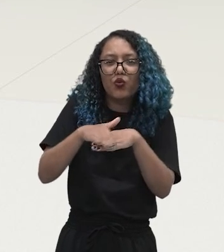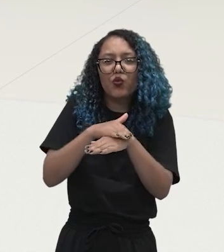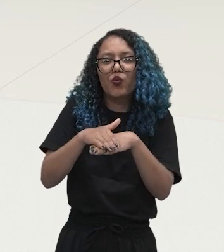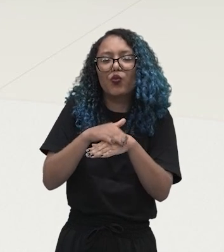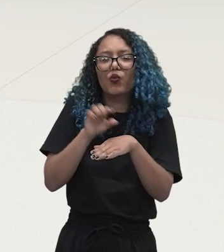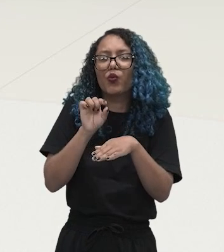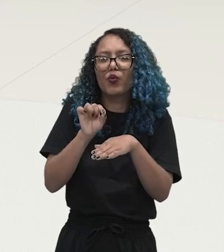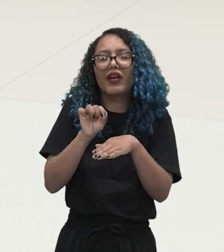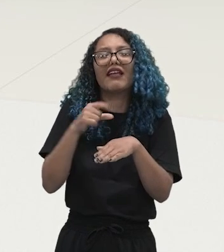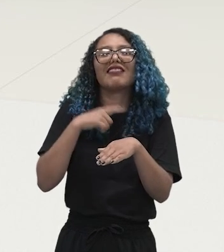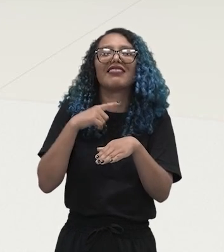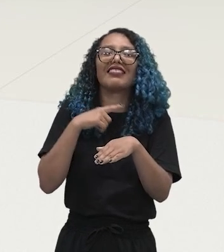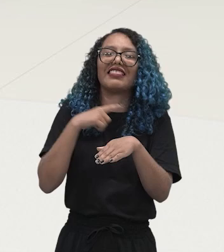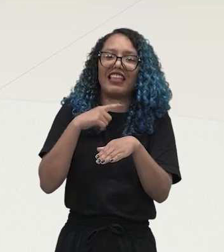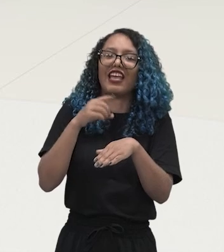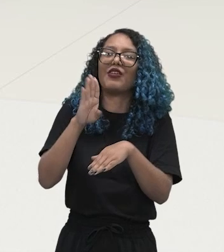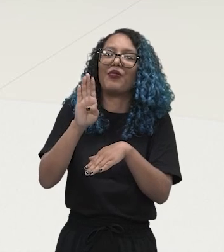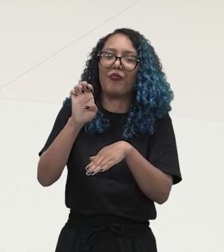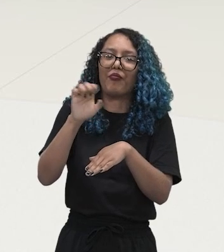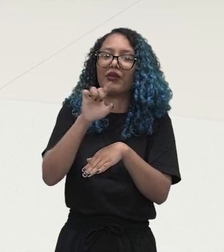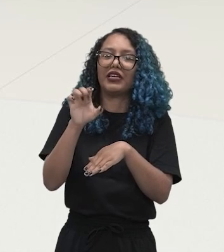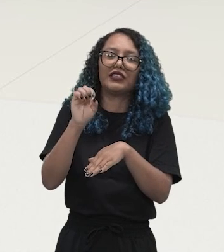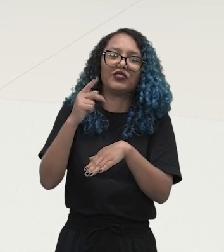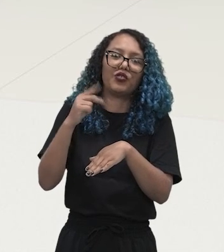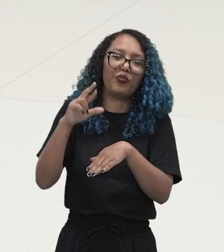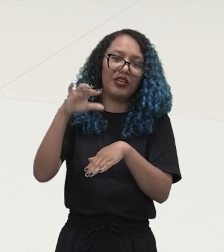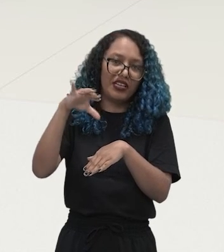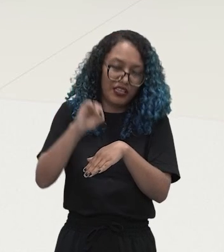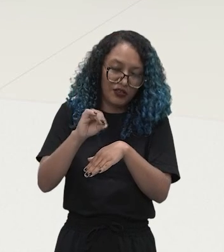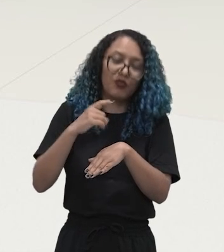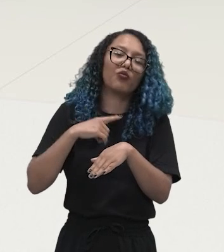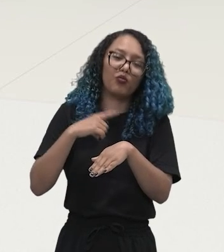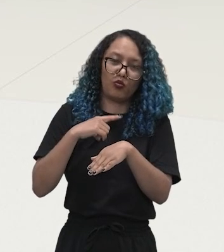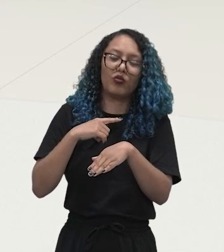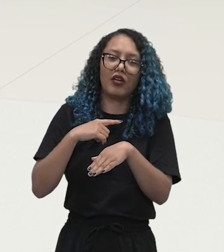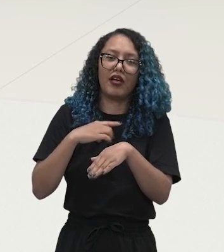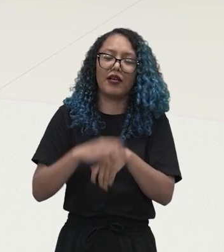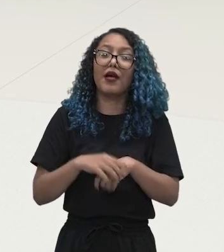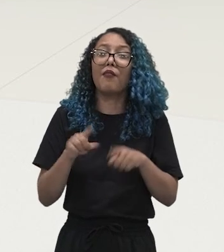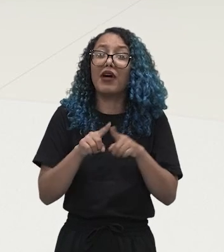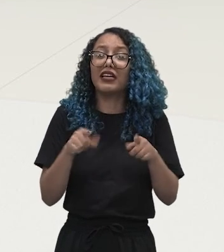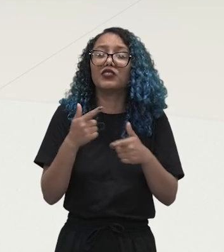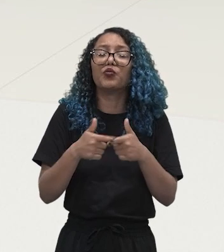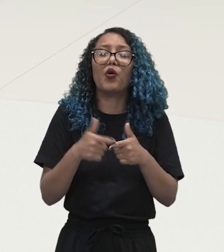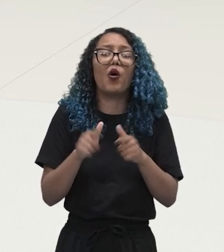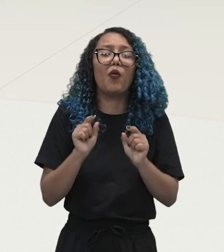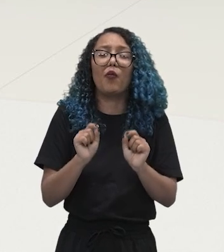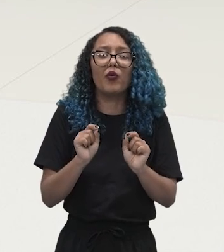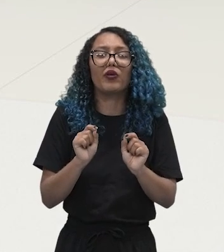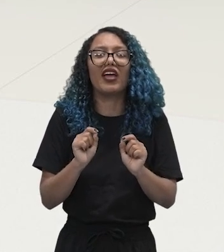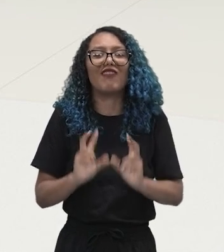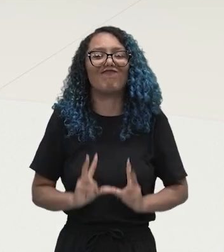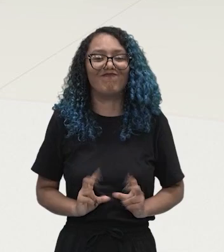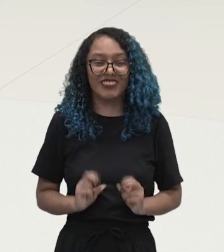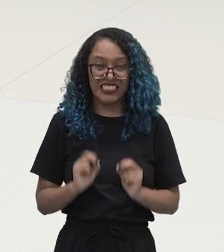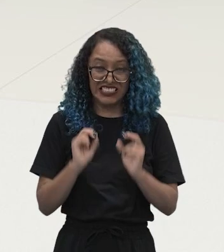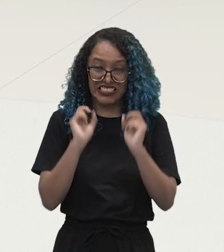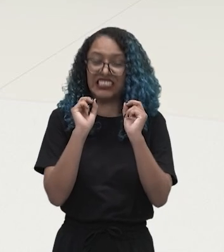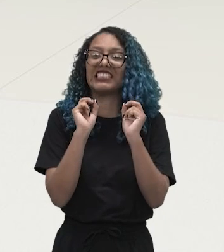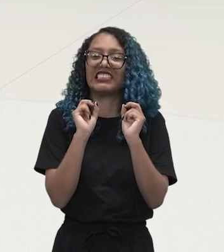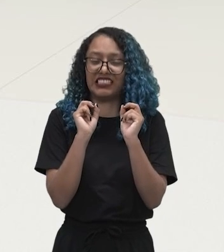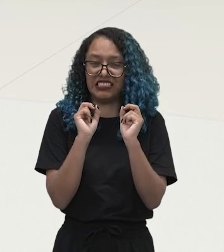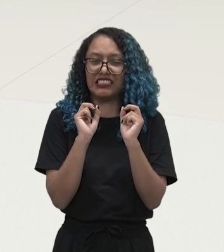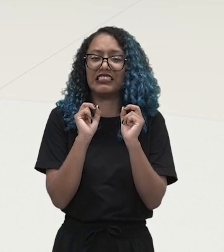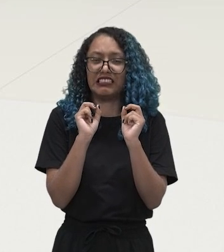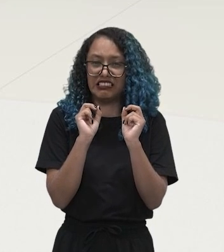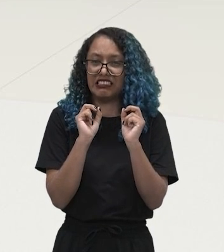Aí tem a presença do benzopireno. E o problema é que ele é um composto altamente cancerígeno, porque